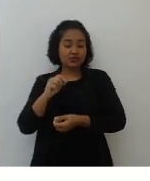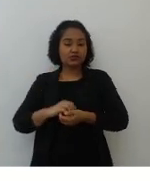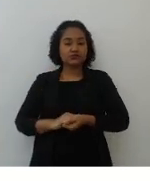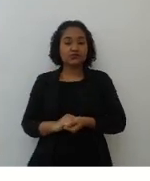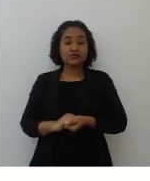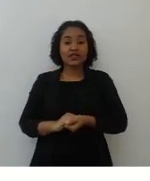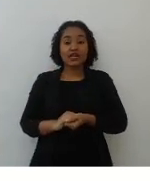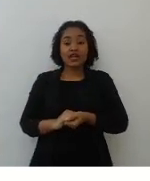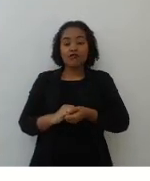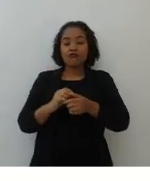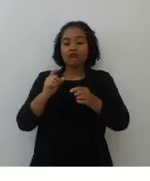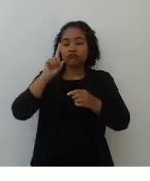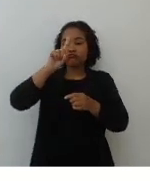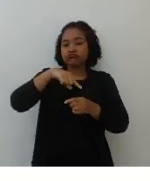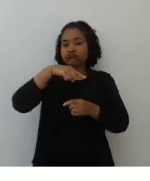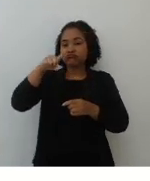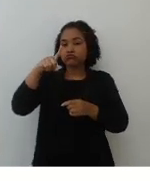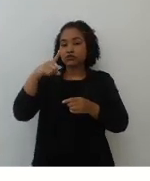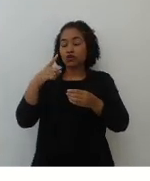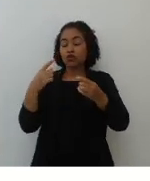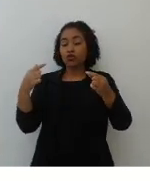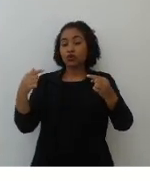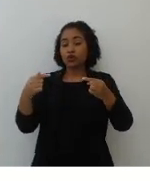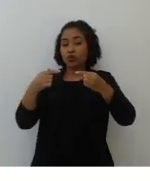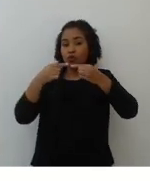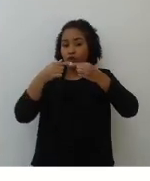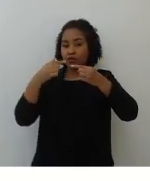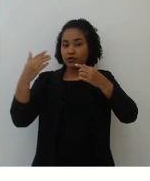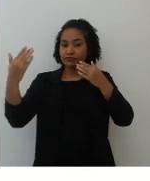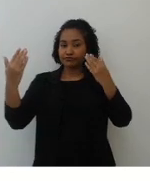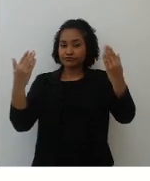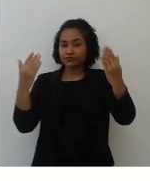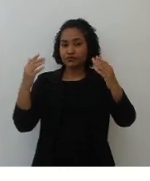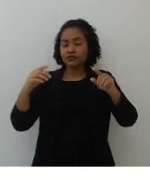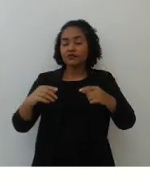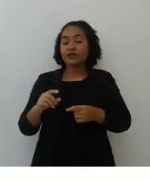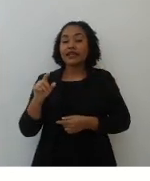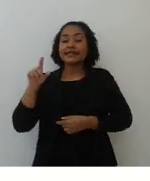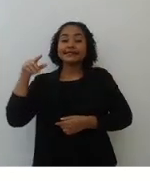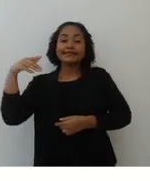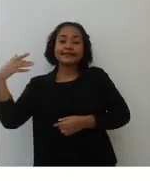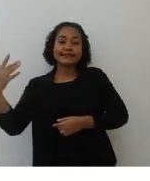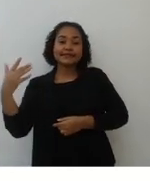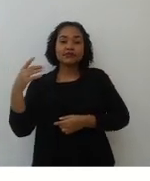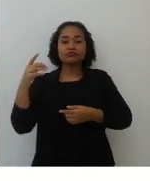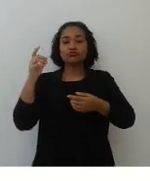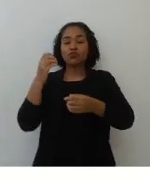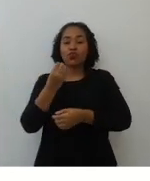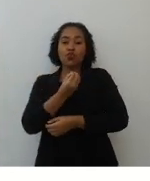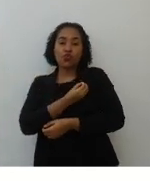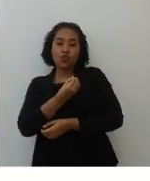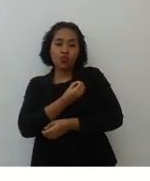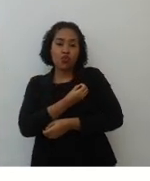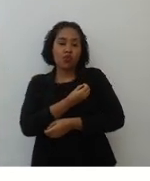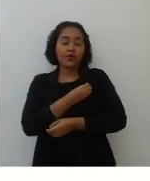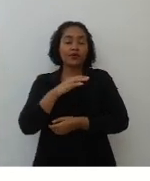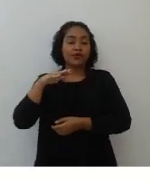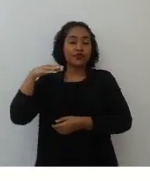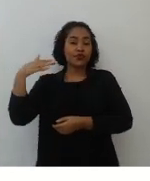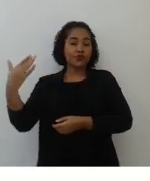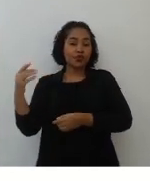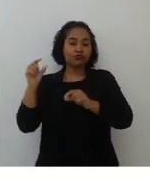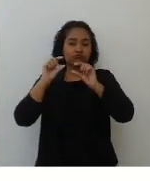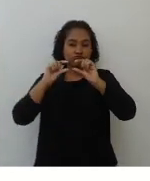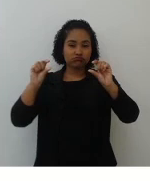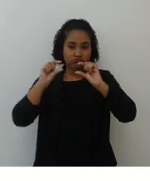a sequência da correlação entre as duas colunas. Então, nós temos as organelas com a numeração e os processos